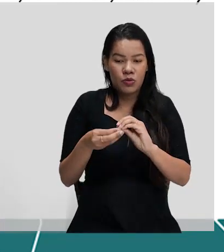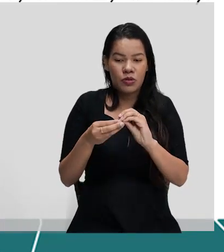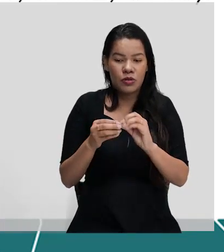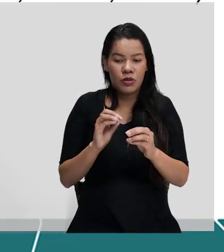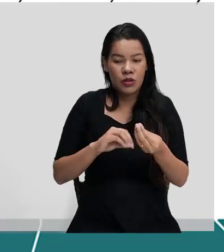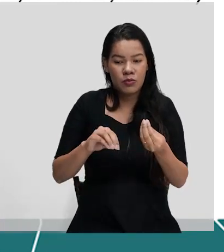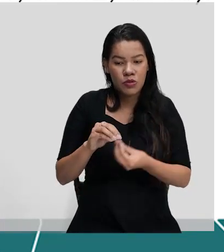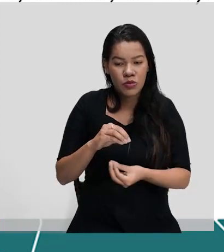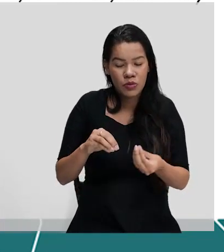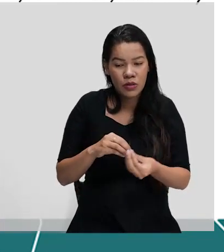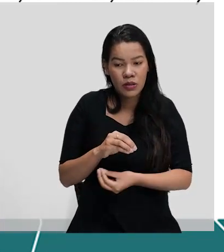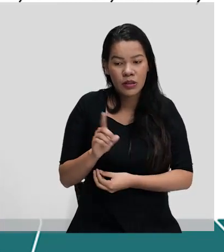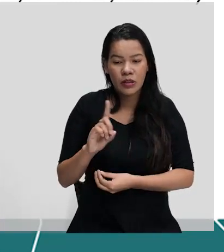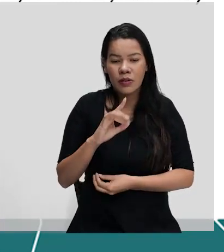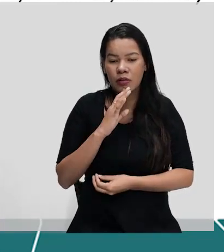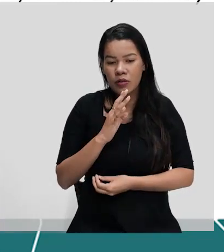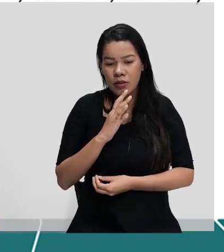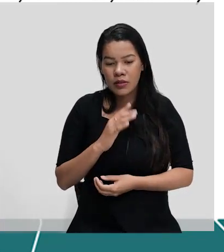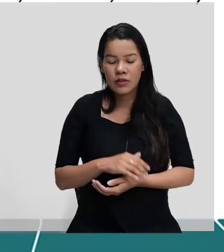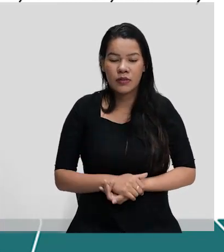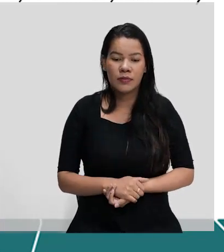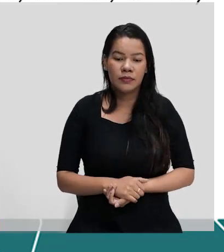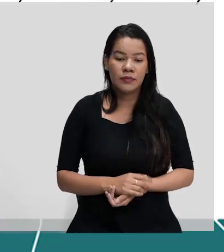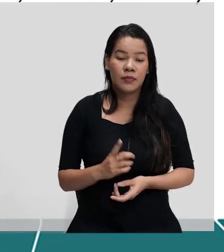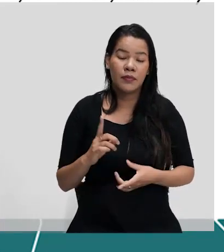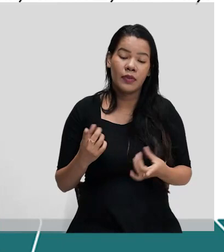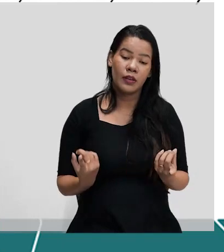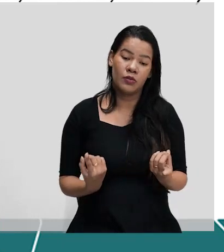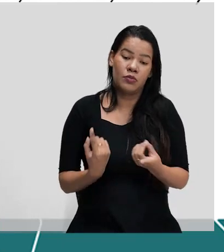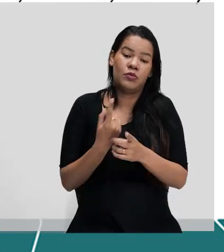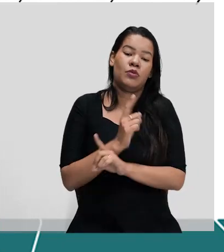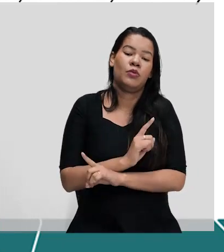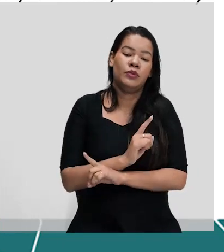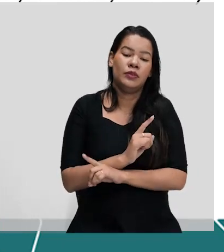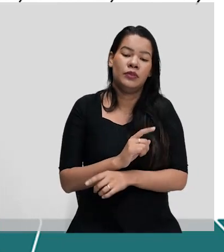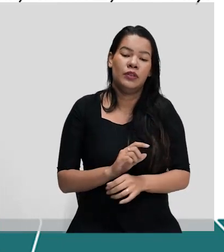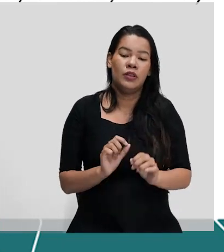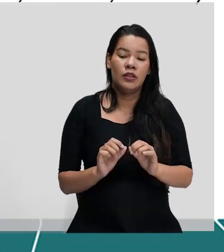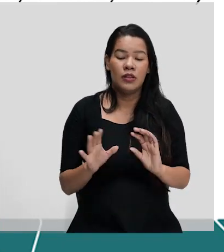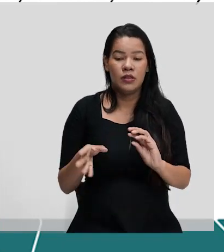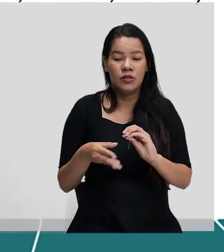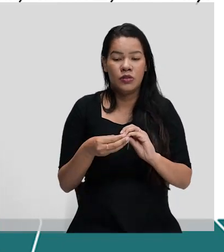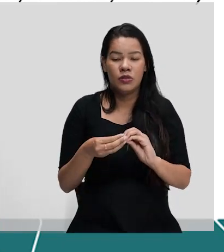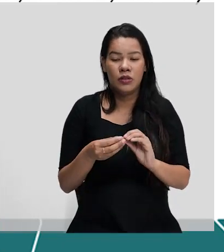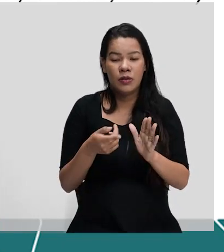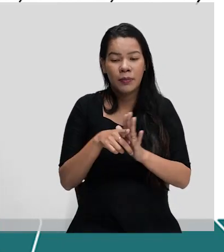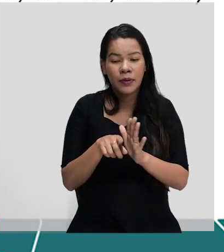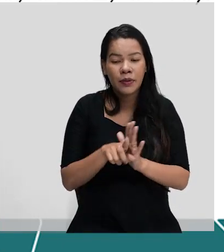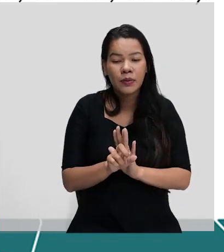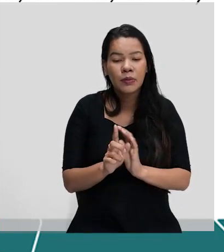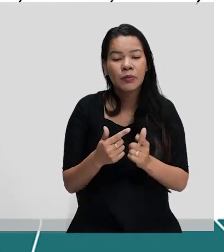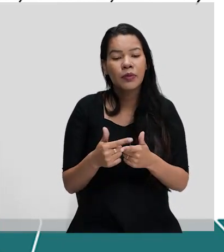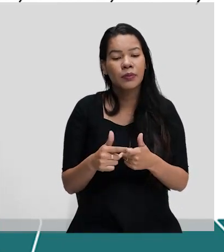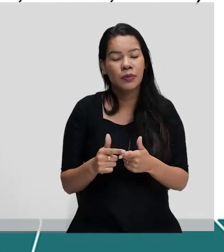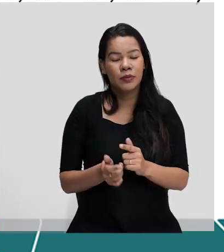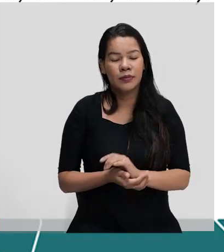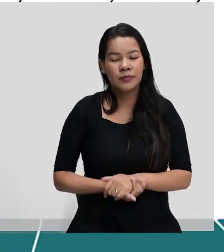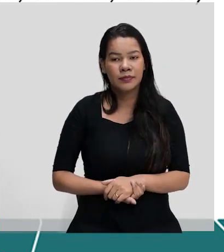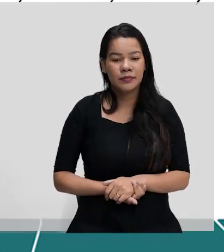mistura reagente não é conhecida. Pelo contrário, constitui a pergunta do